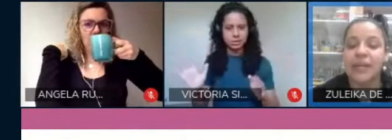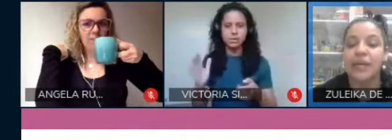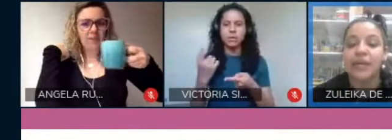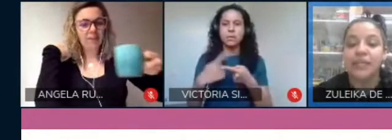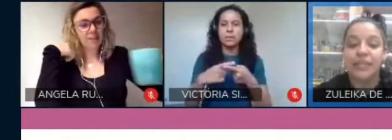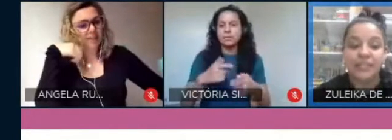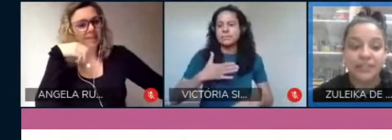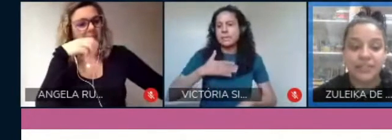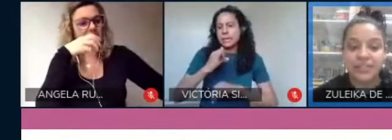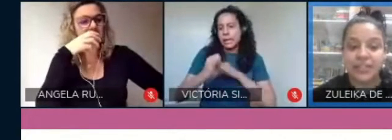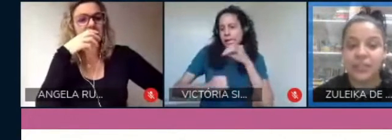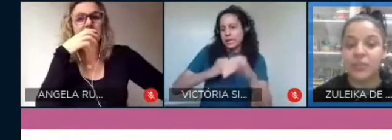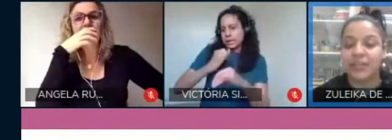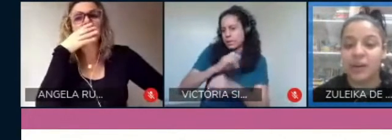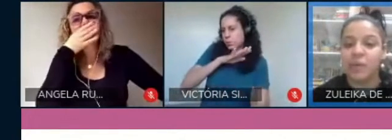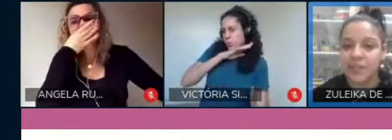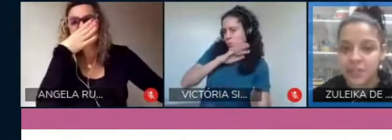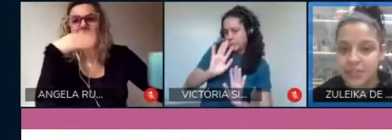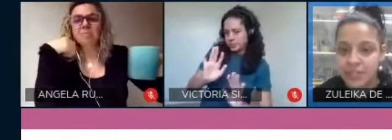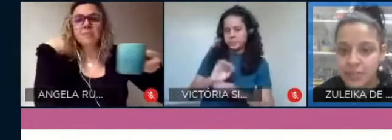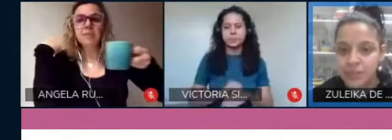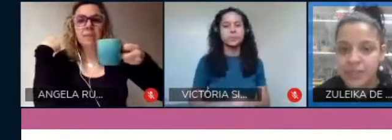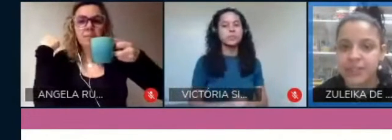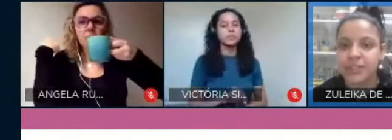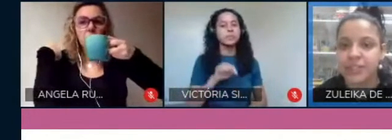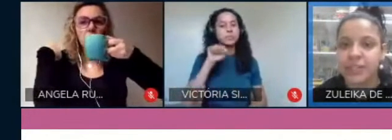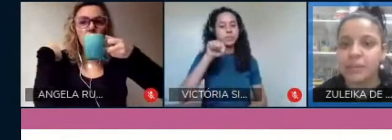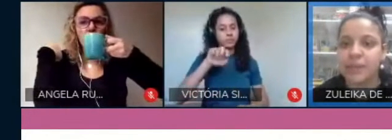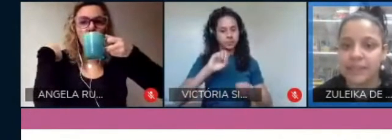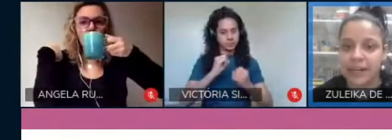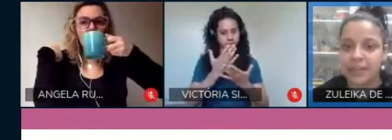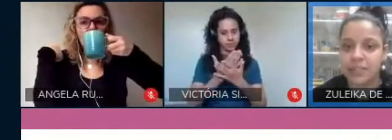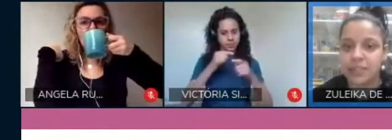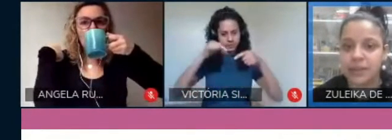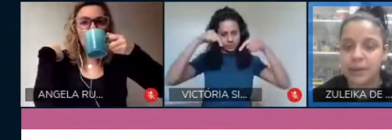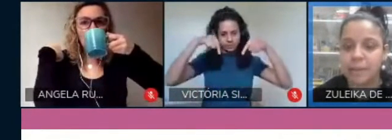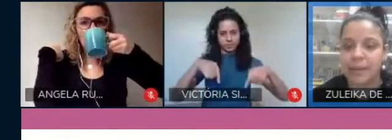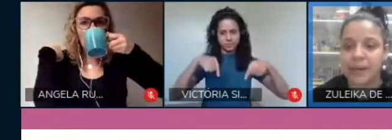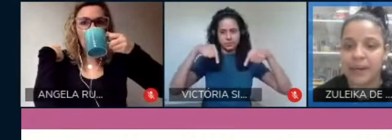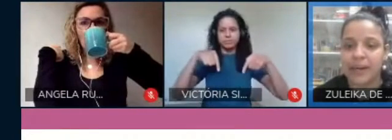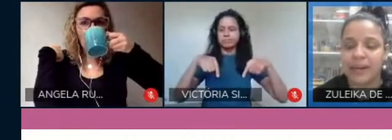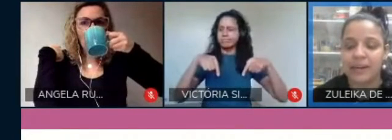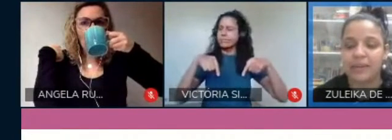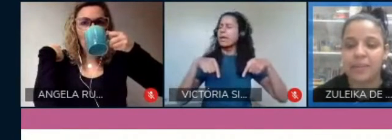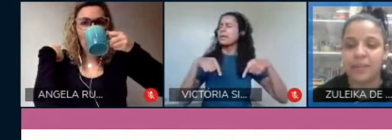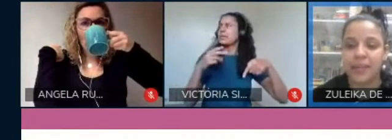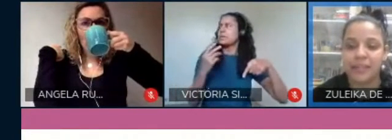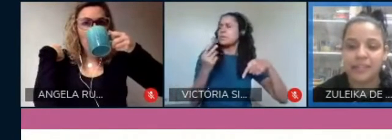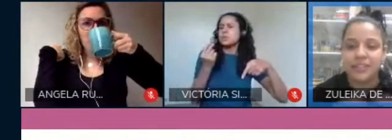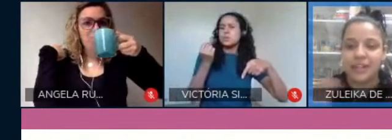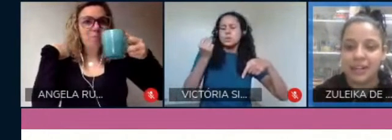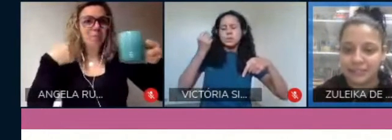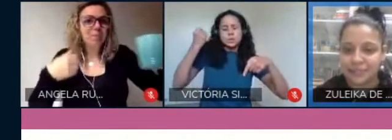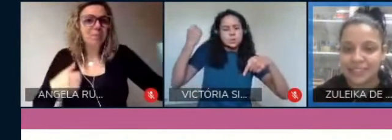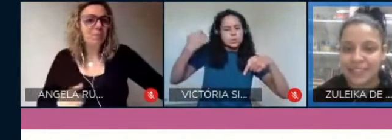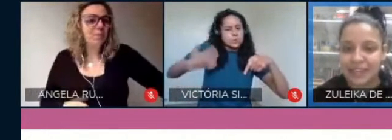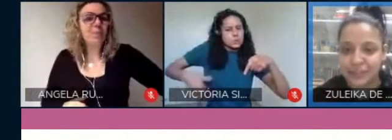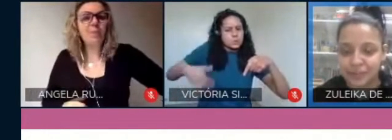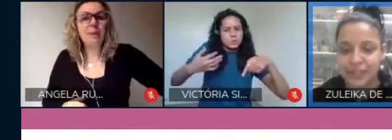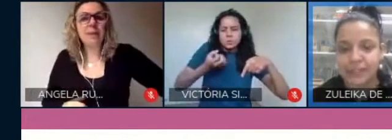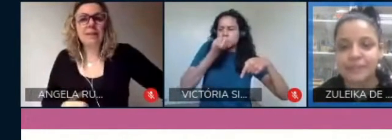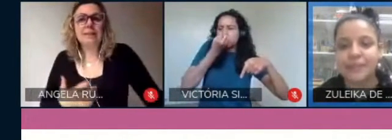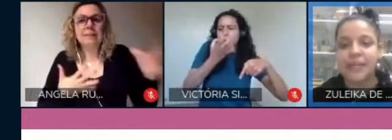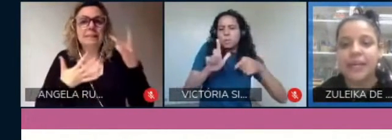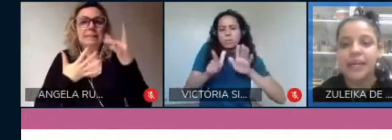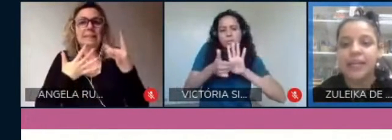sempre. Deixa eu dizer, isso aqui é um preciosismo que a gente sempre traz para deixar